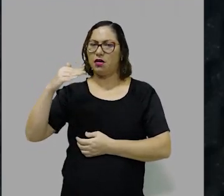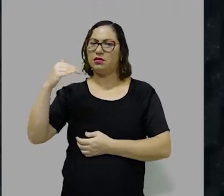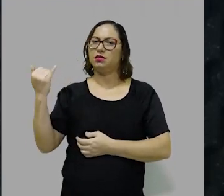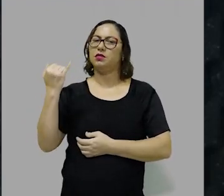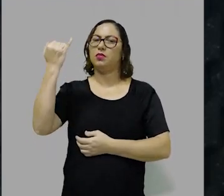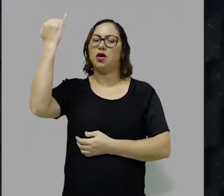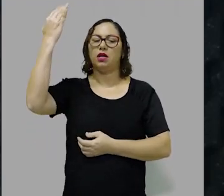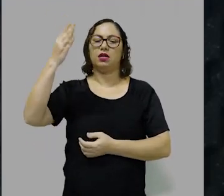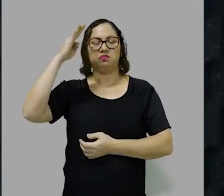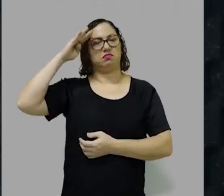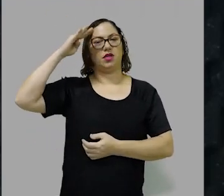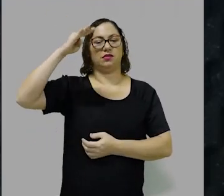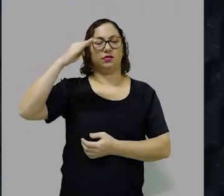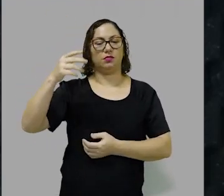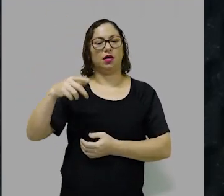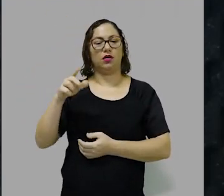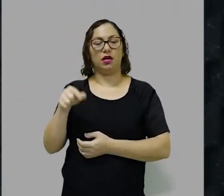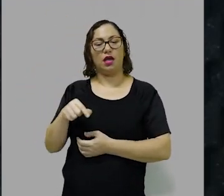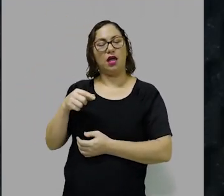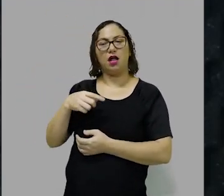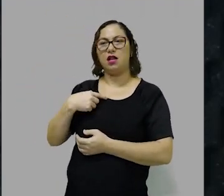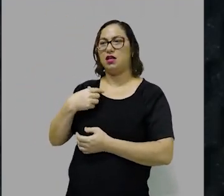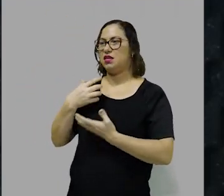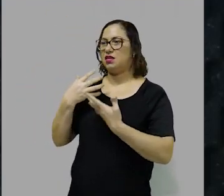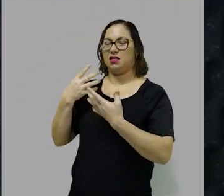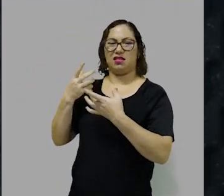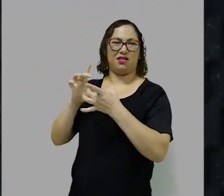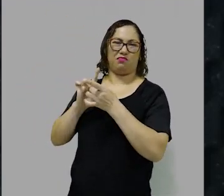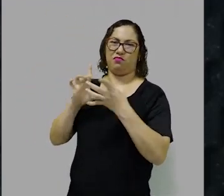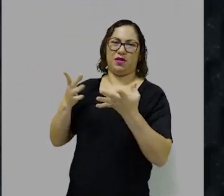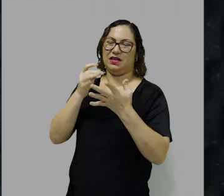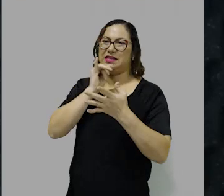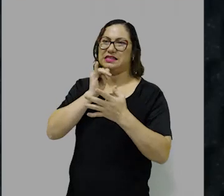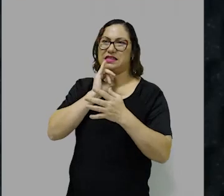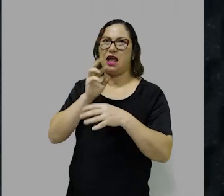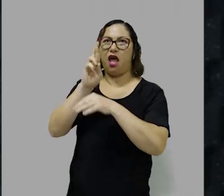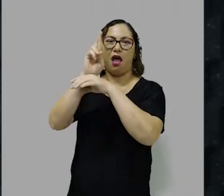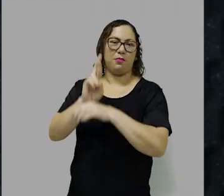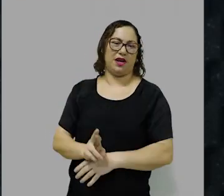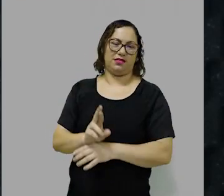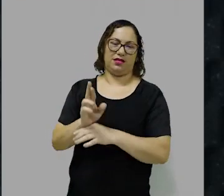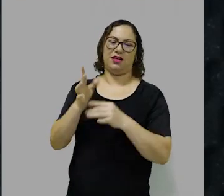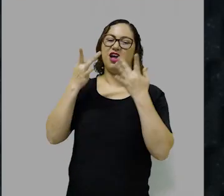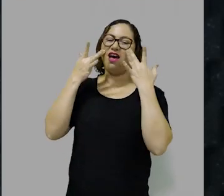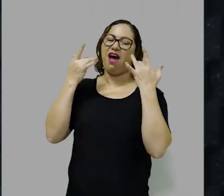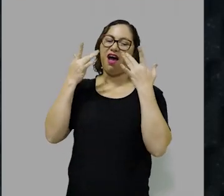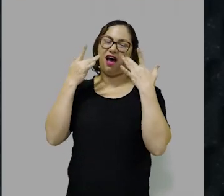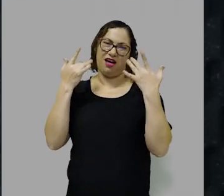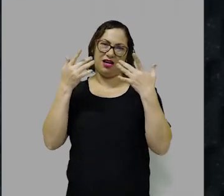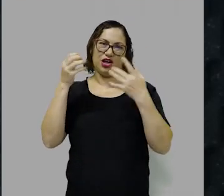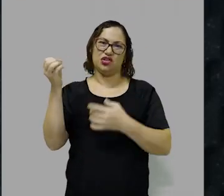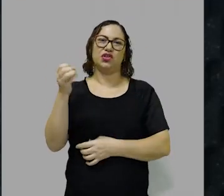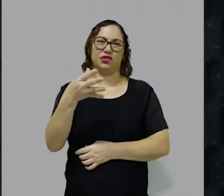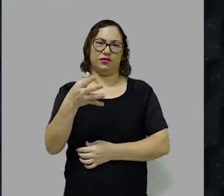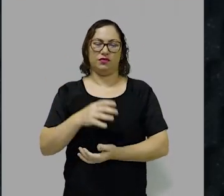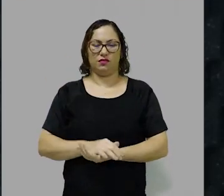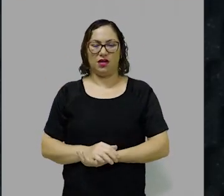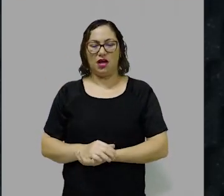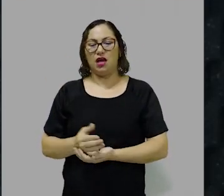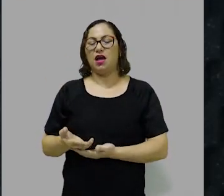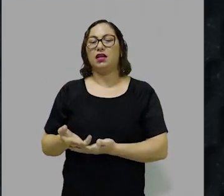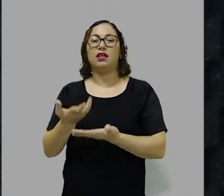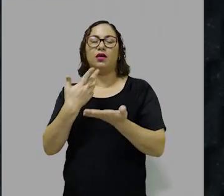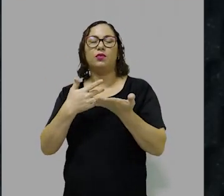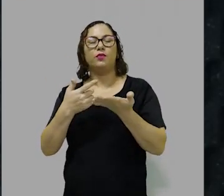ser determinado ou definido como representante da Art Nouveau, mas a obra dele deixa bem claro em